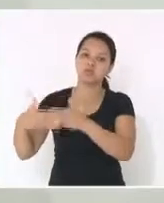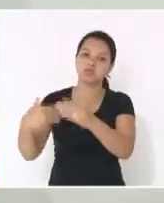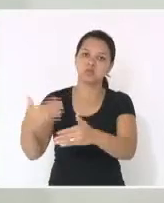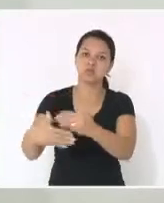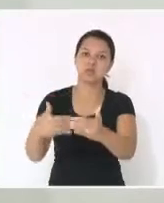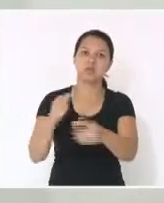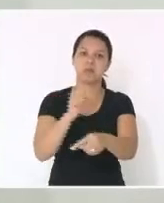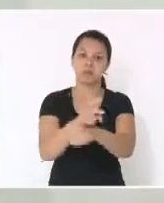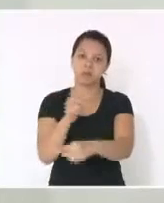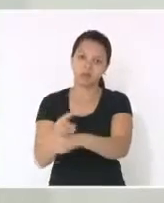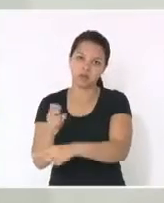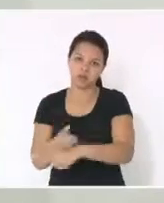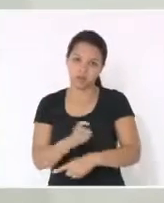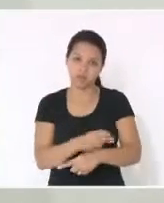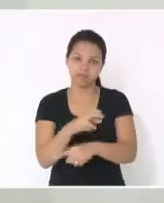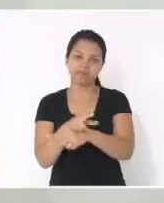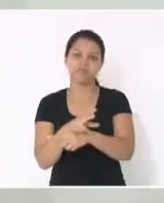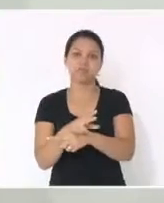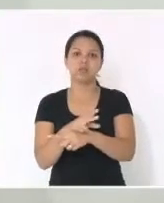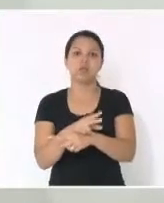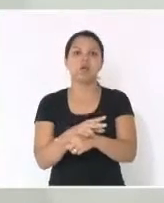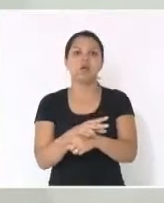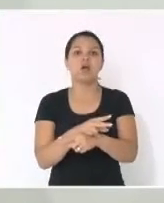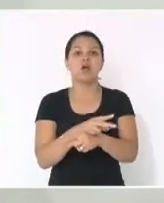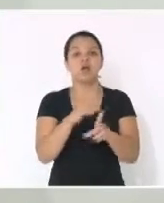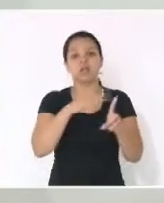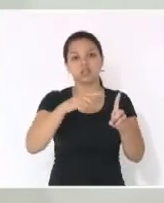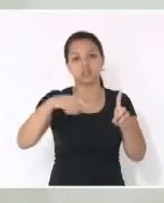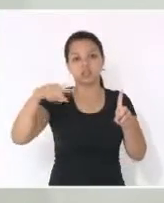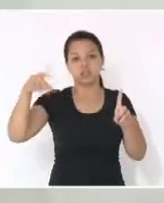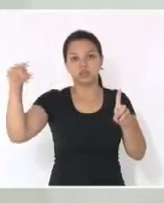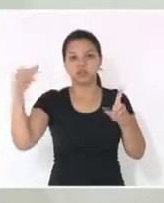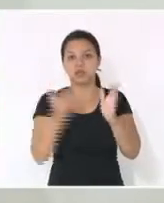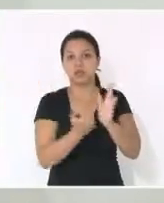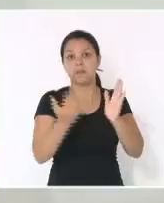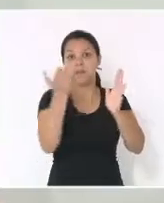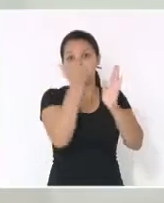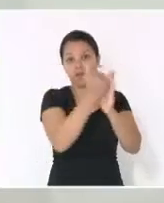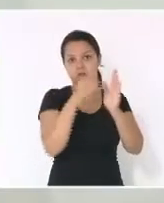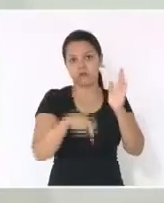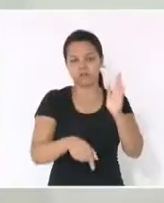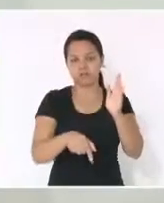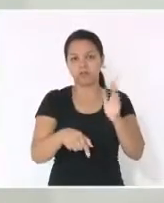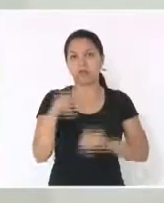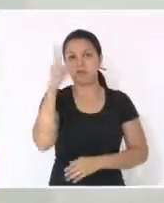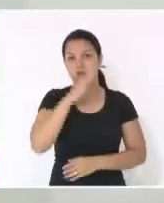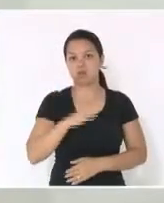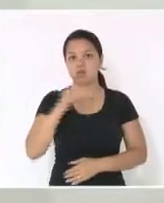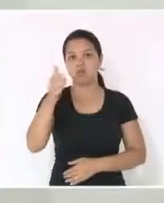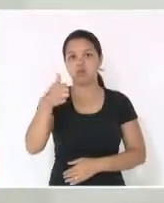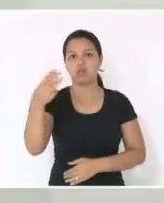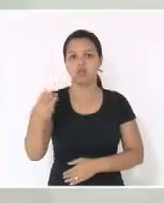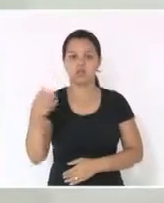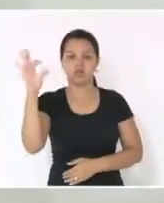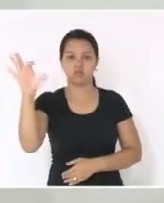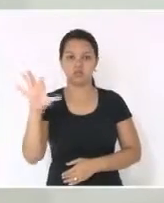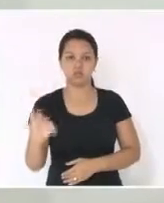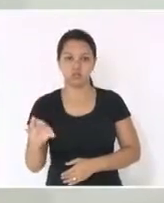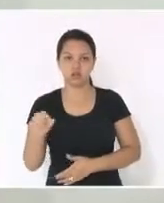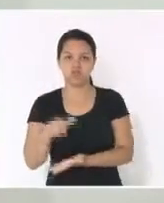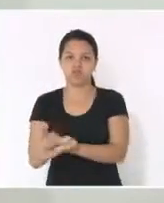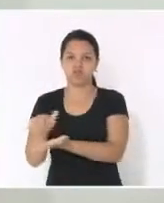brasil nós temos hoje o brasil tem 13% é de desempregados santa catarina nós temos na faixa de 6